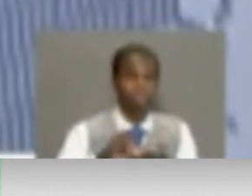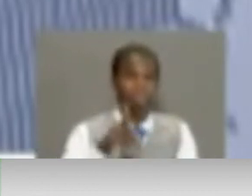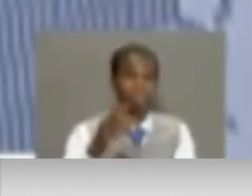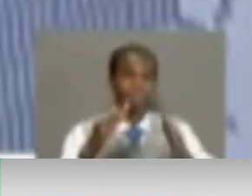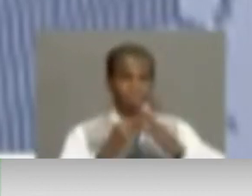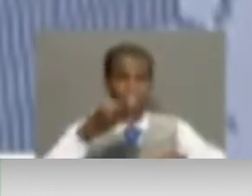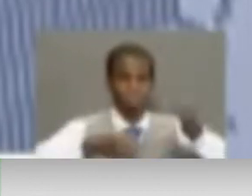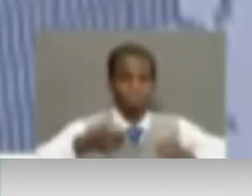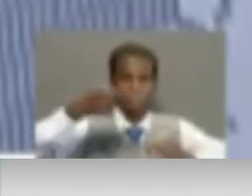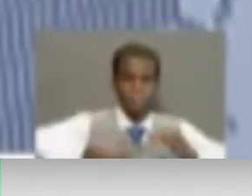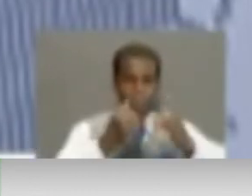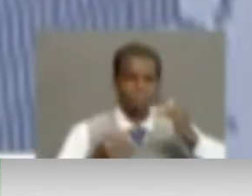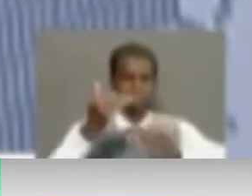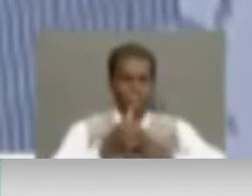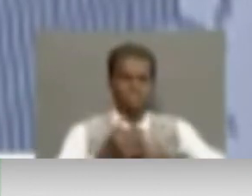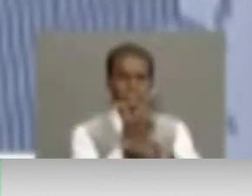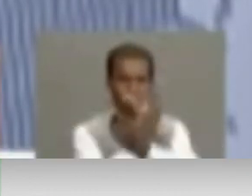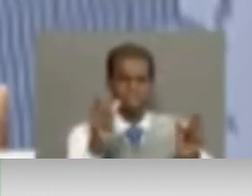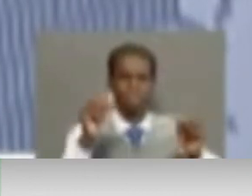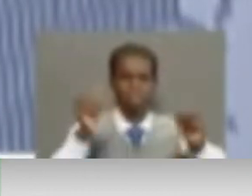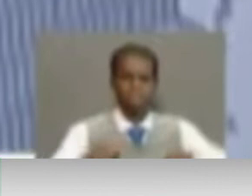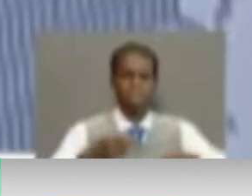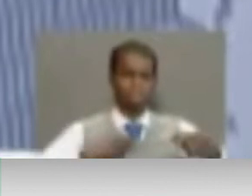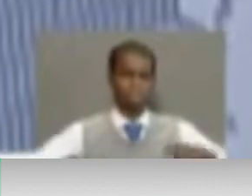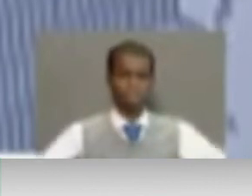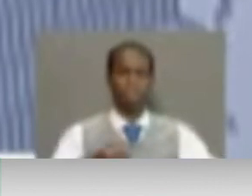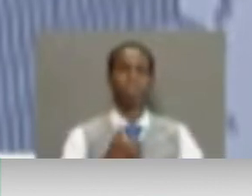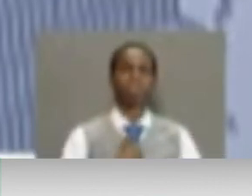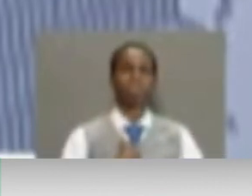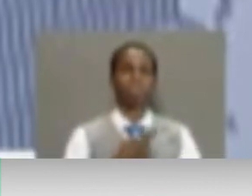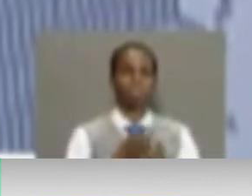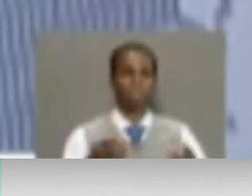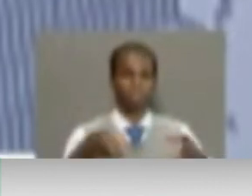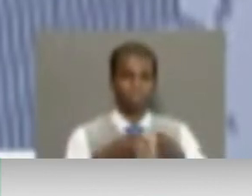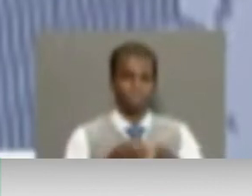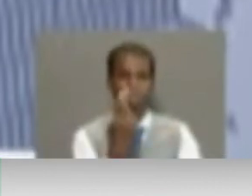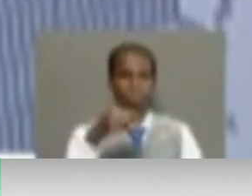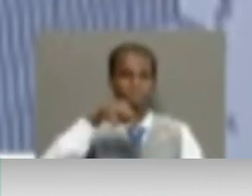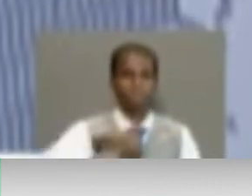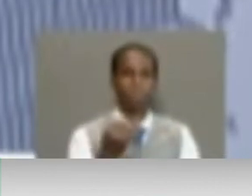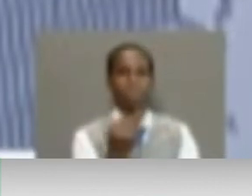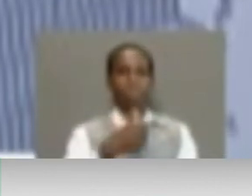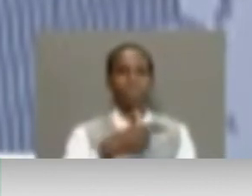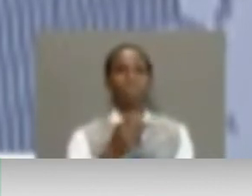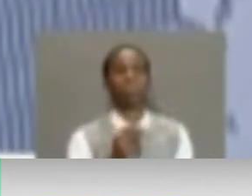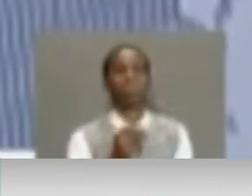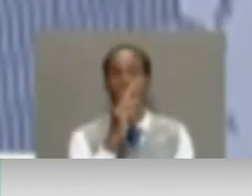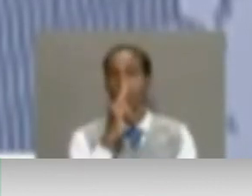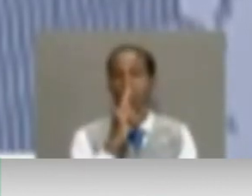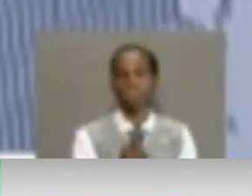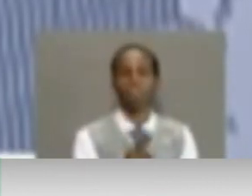tem de facto legitimidade para o efeito, porque são militantes. Repare que a UNITA, na sua contestação, o que é que diz? Diz que muitos